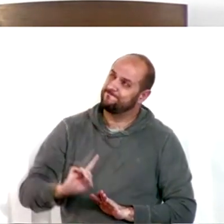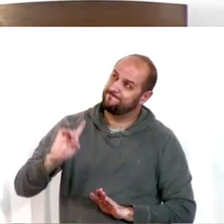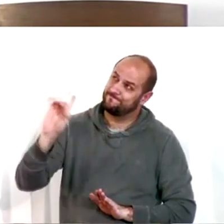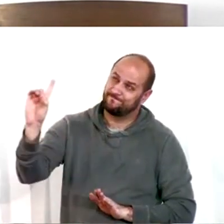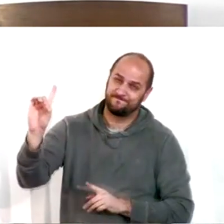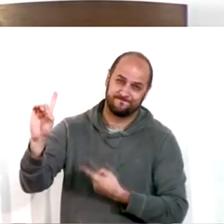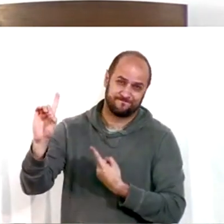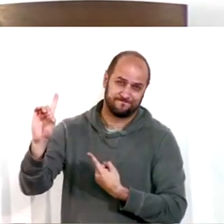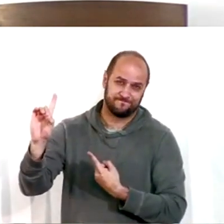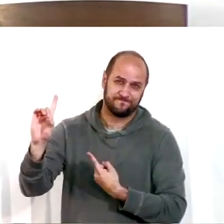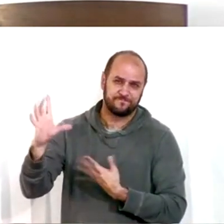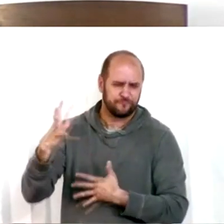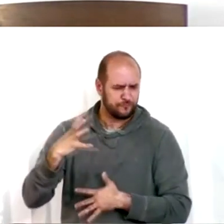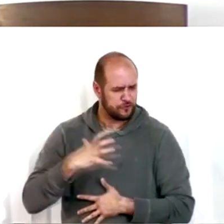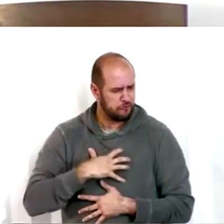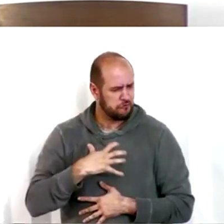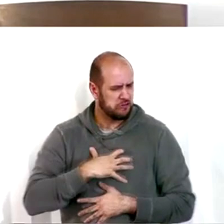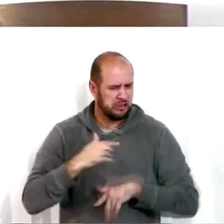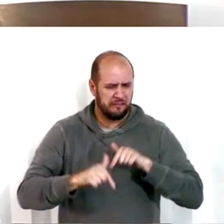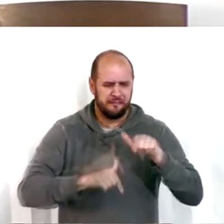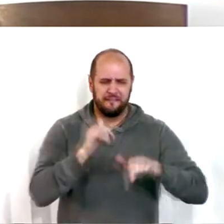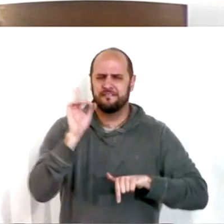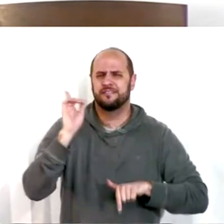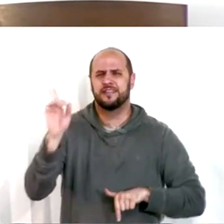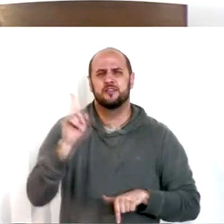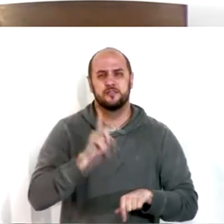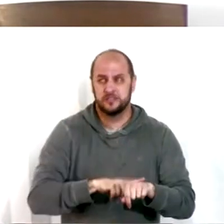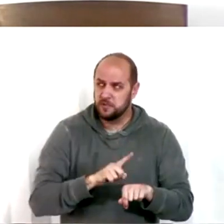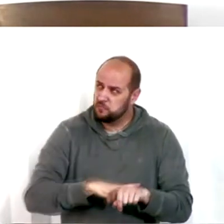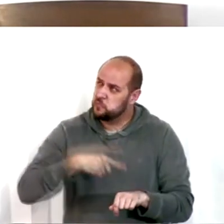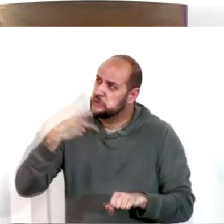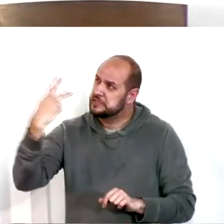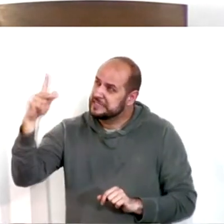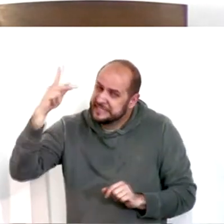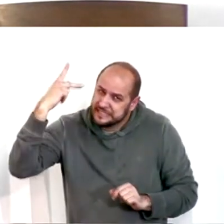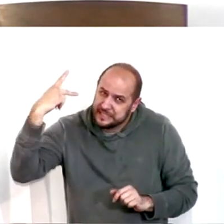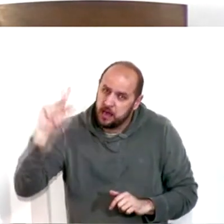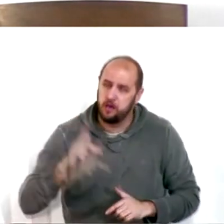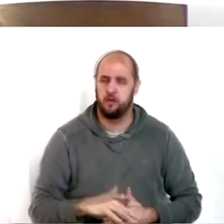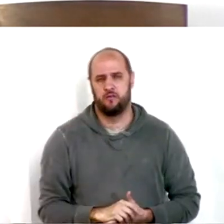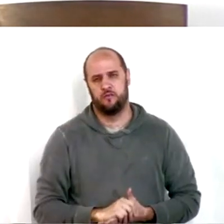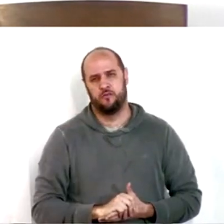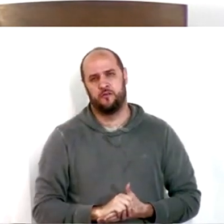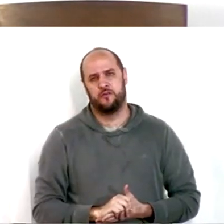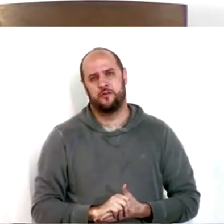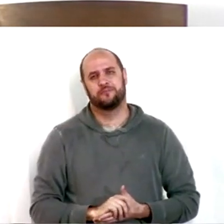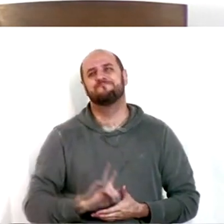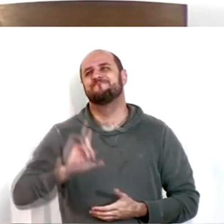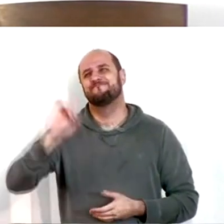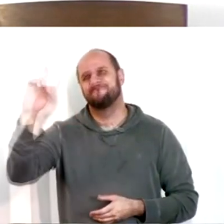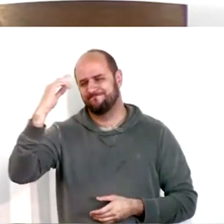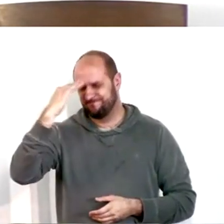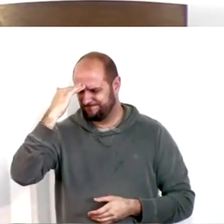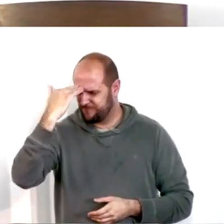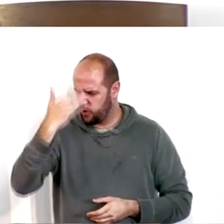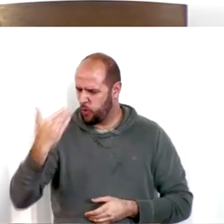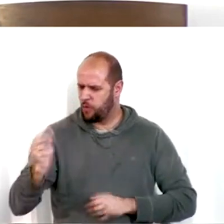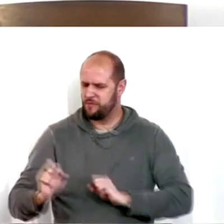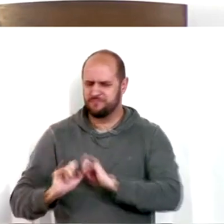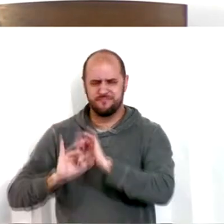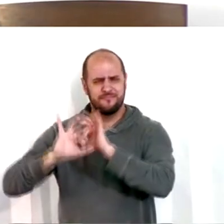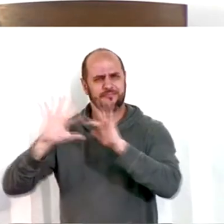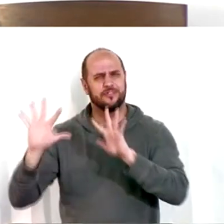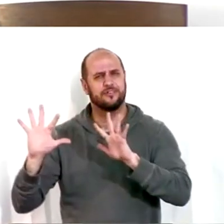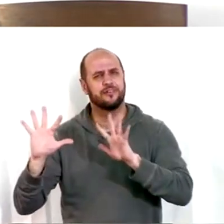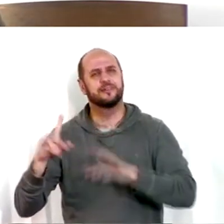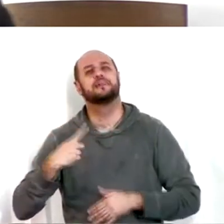dEle, o modo dEle agir e o tempo dEle agir, Deus é honrado e glorificado.